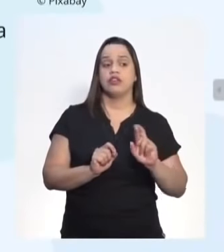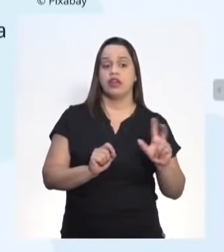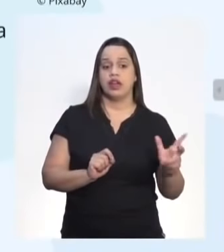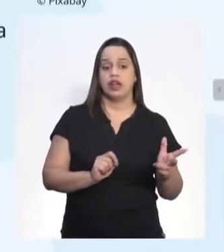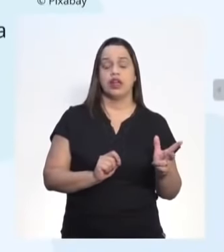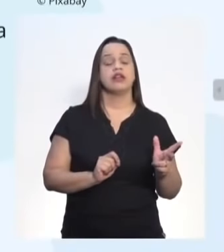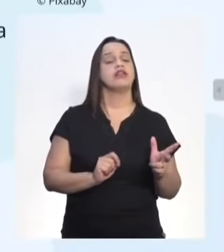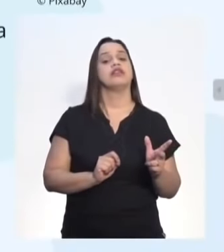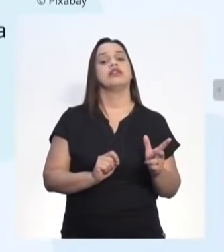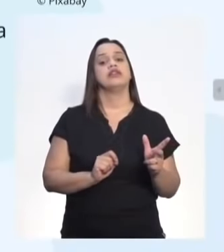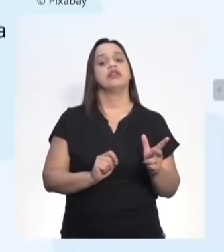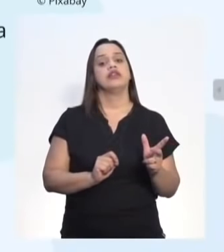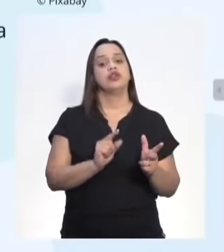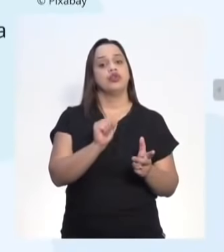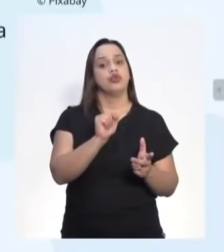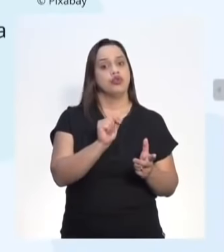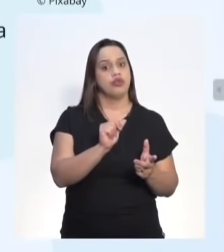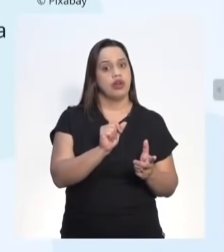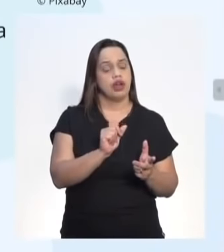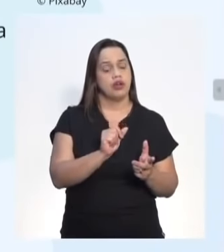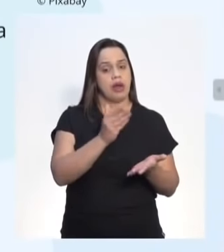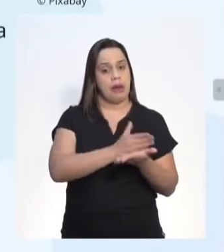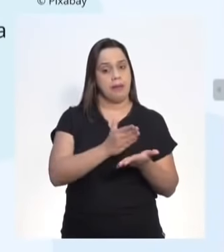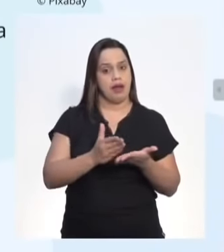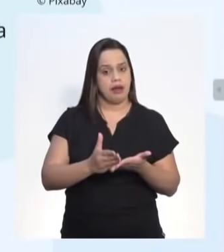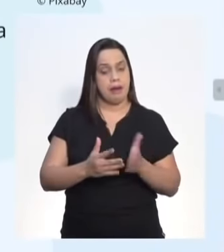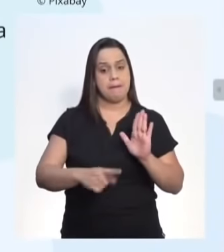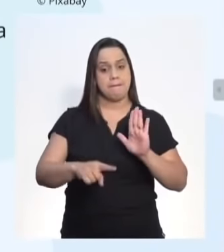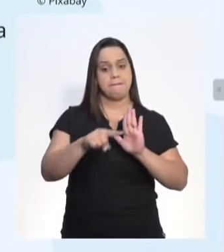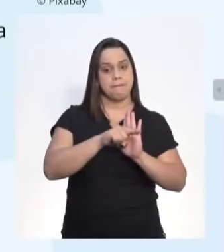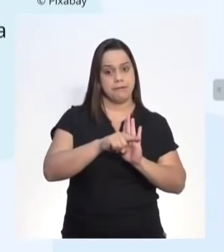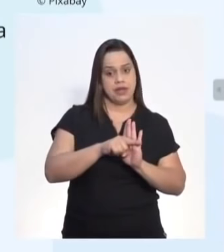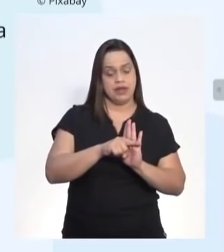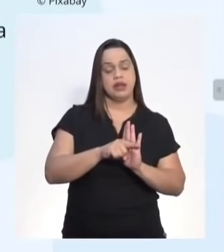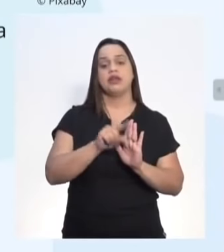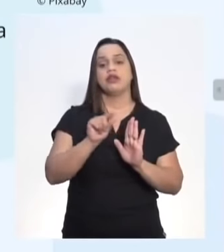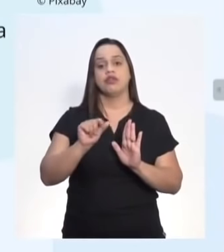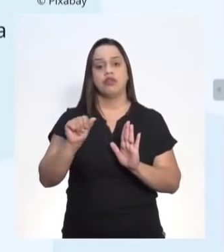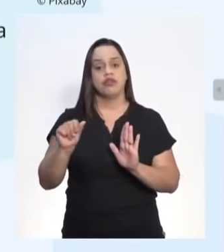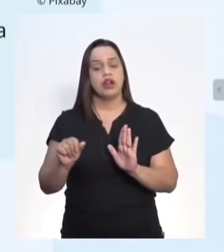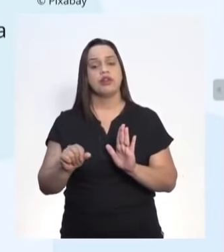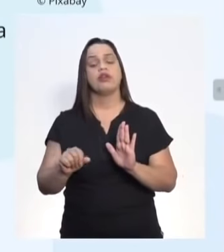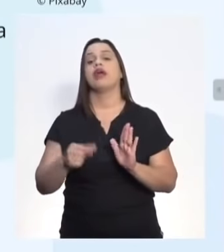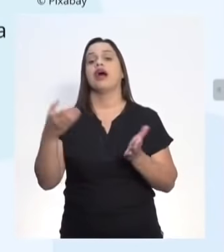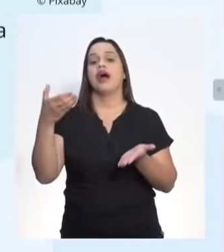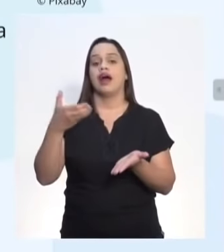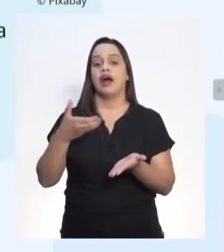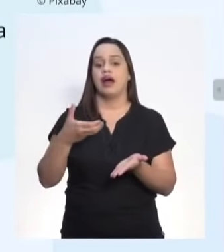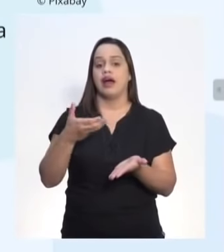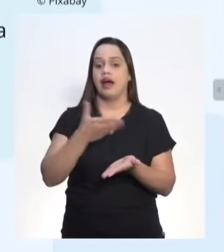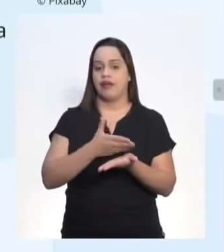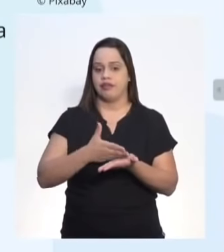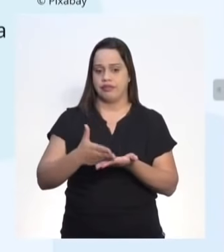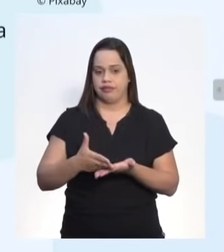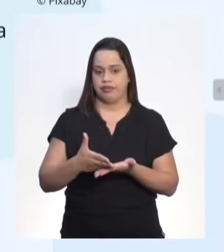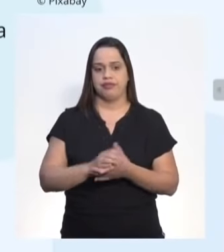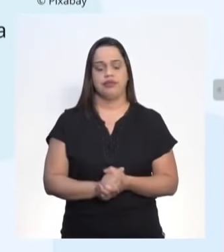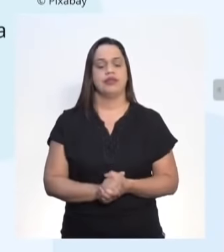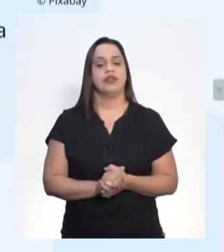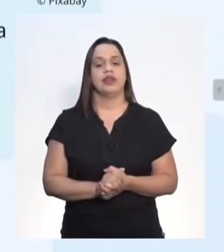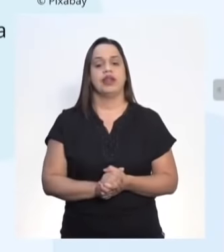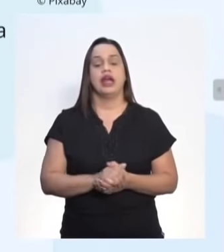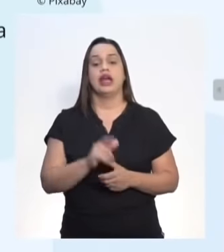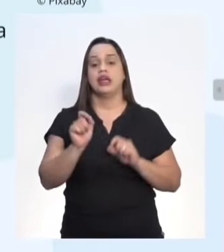gente é 990, menos o valor à vista, que são os 880. Você vai perceber aí que tem uma diferença de quanto?